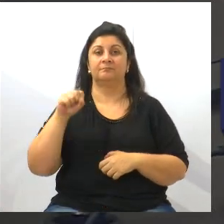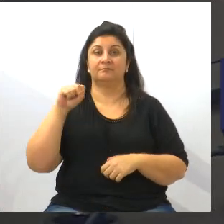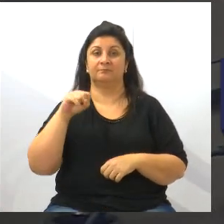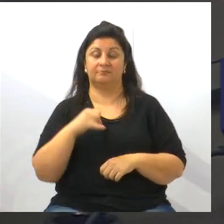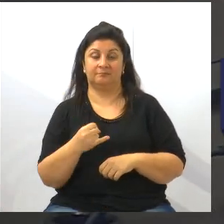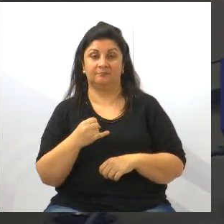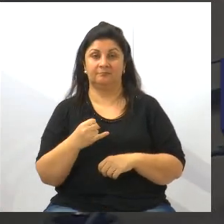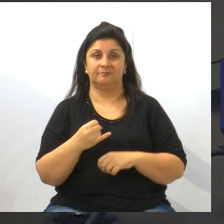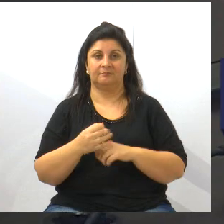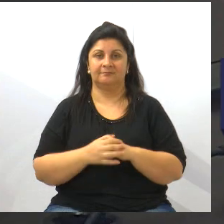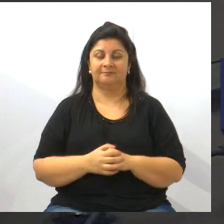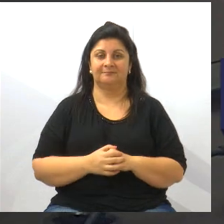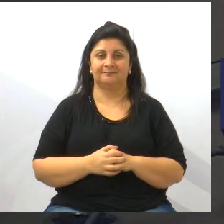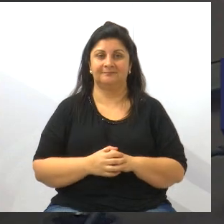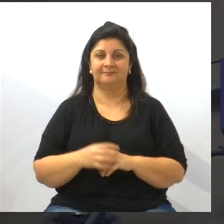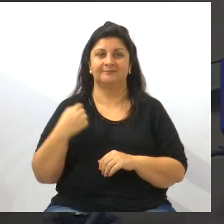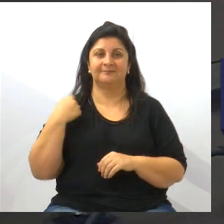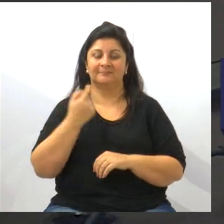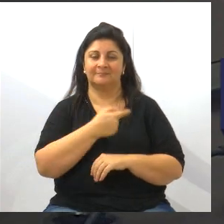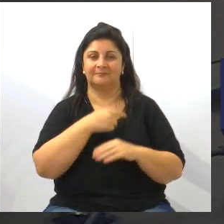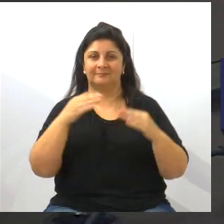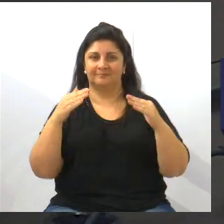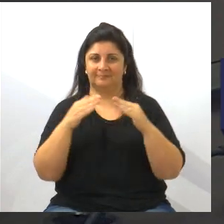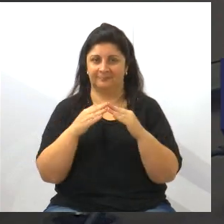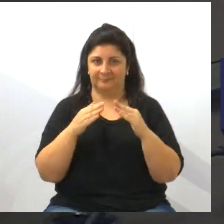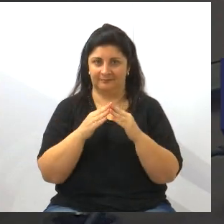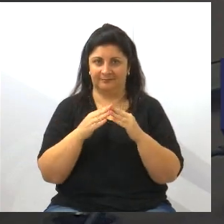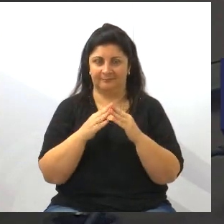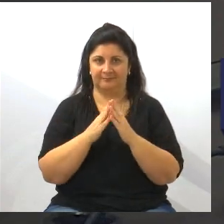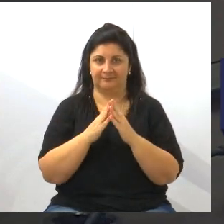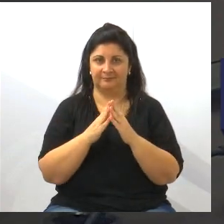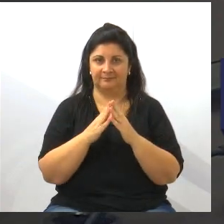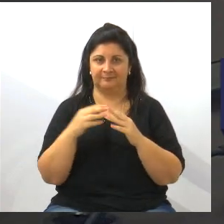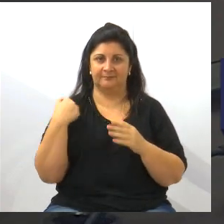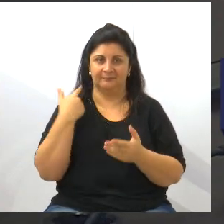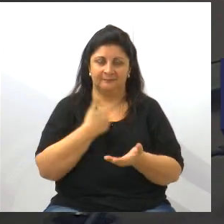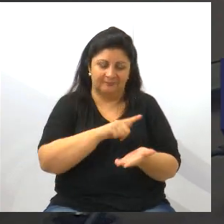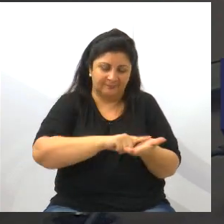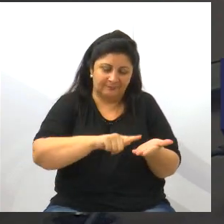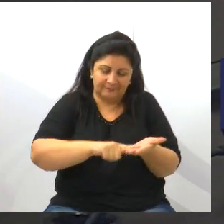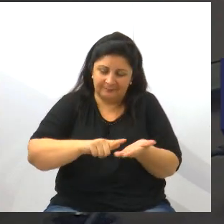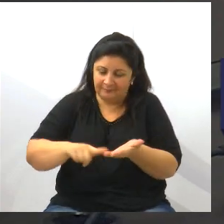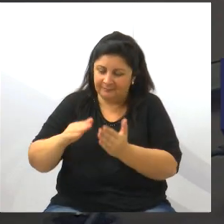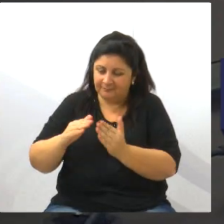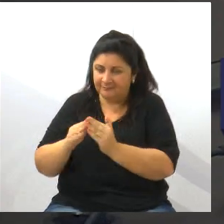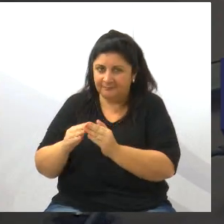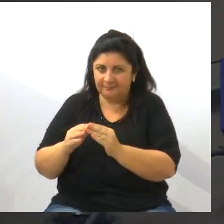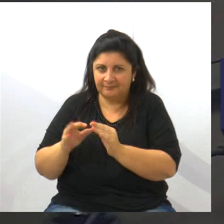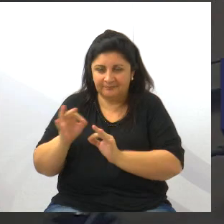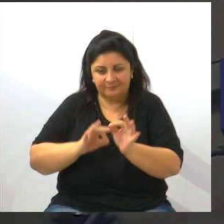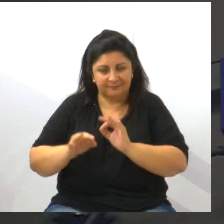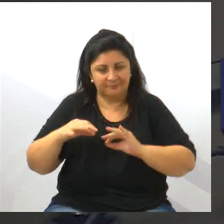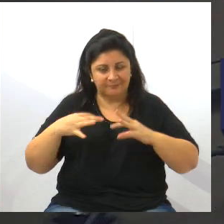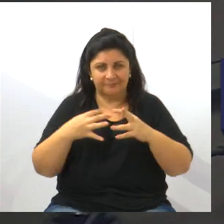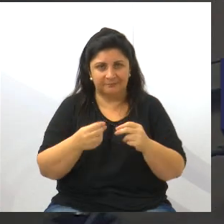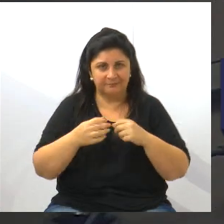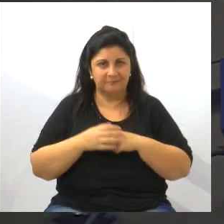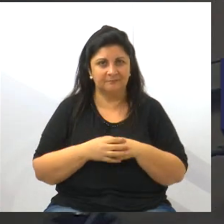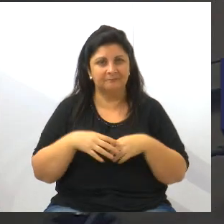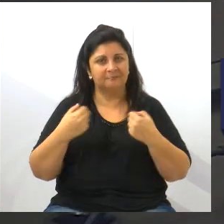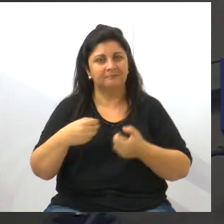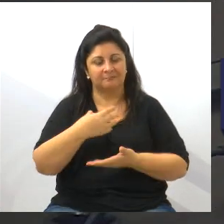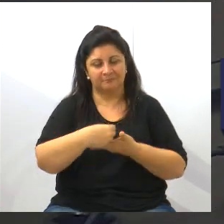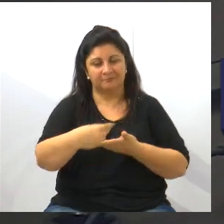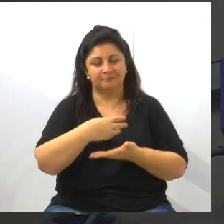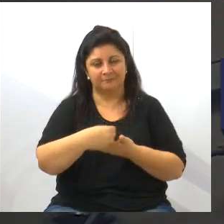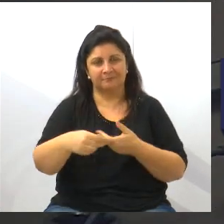sendo, na nossa casa, nós limpa a casa, nós faz tudo na casa, então esse exemplo eu quero